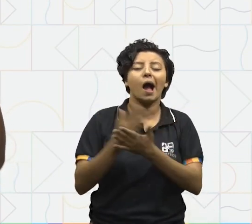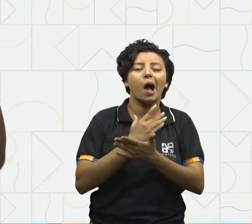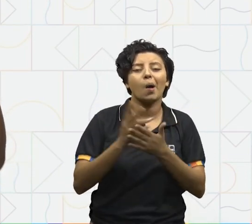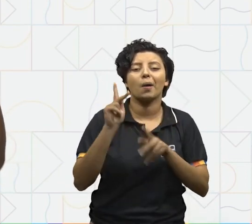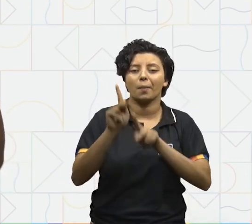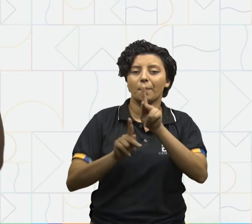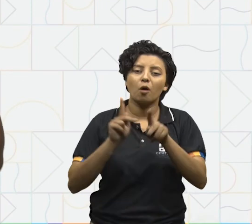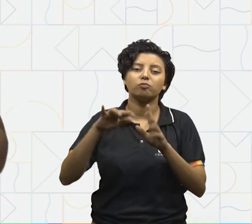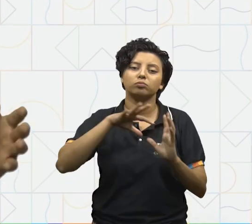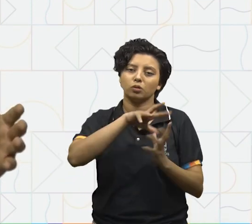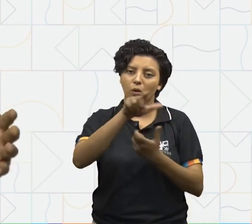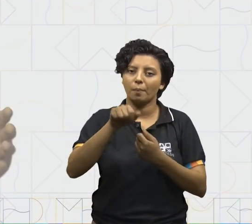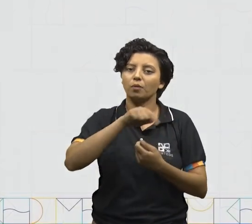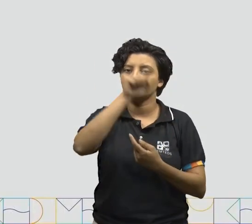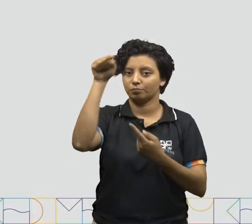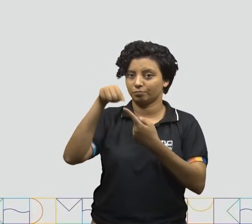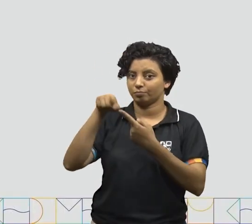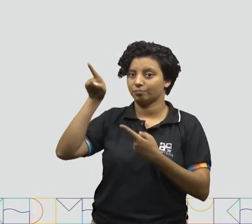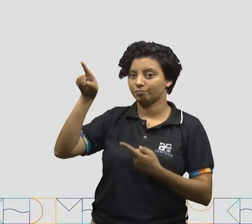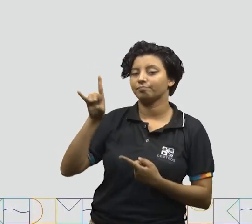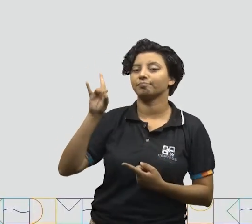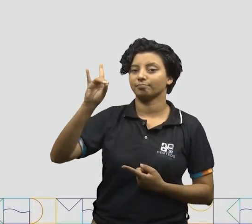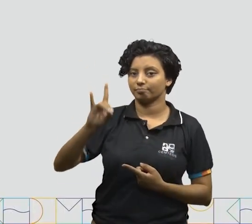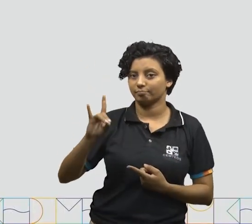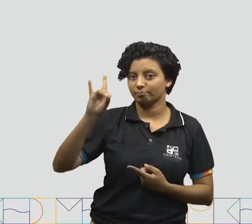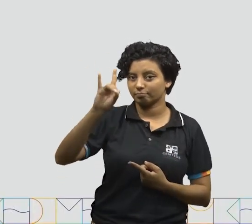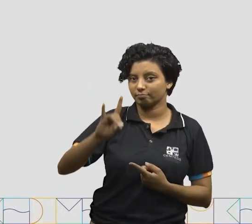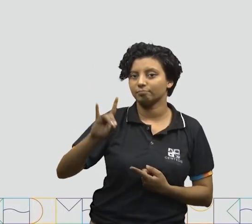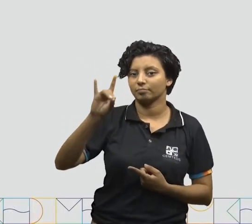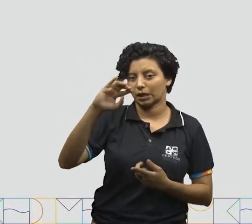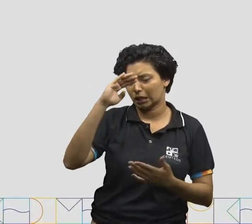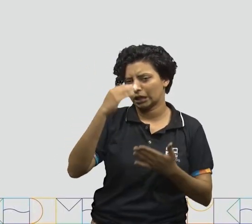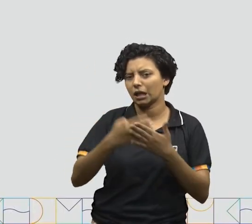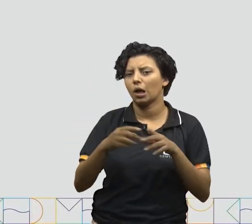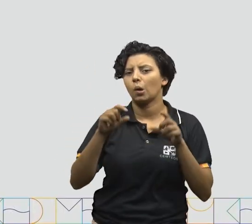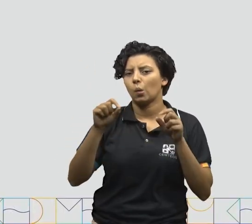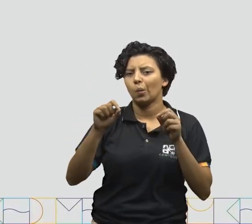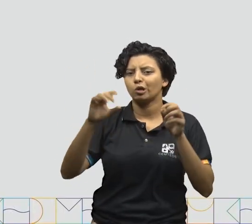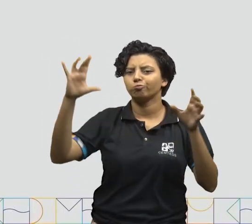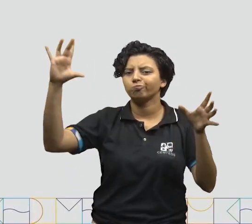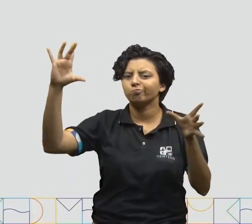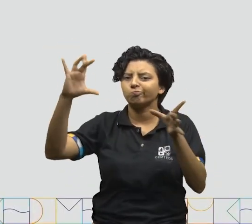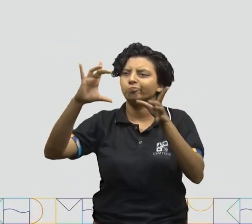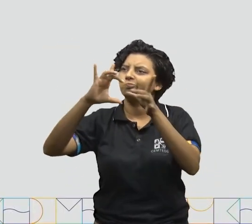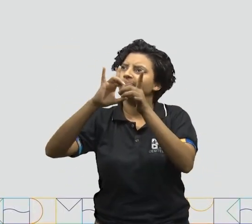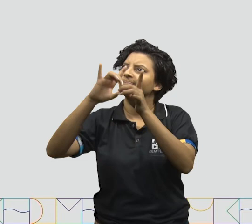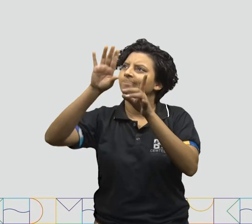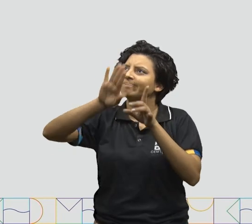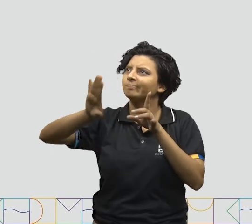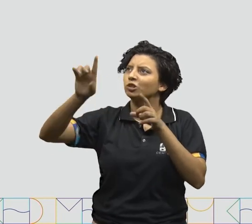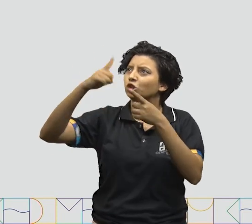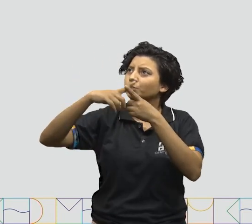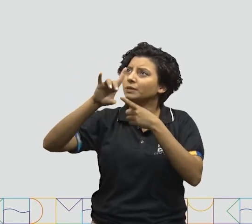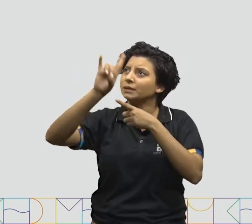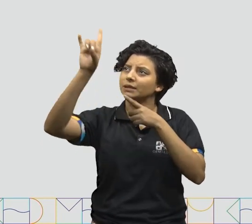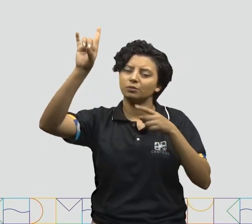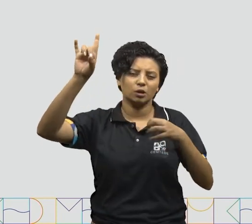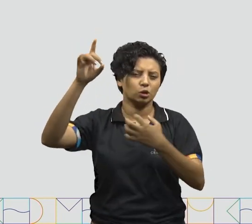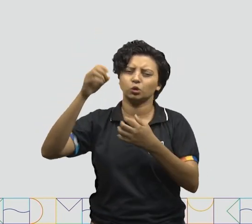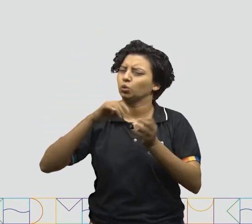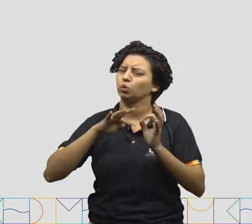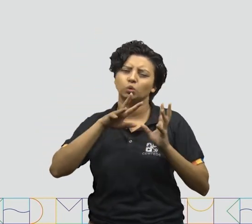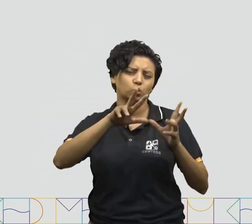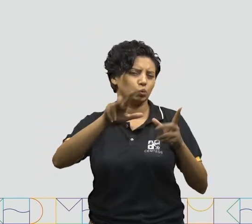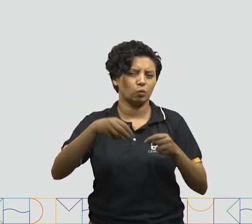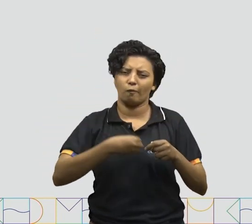povos indígenas ao redor do mundo, como os aborígenes australianos, que acreditavam na união entre o ser superior e todos